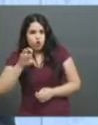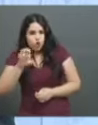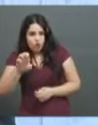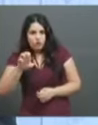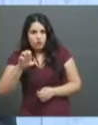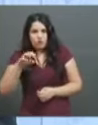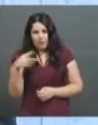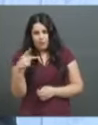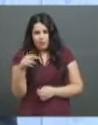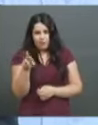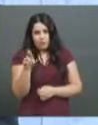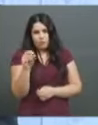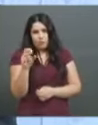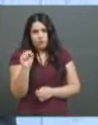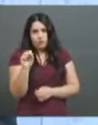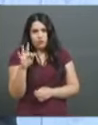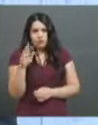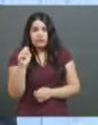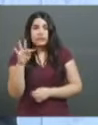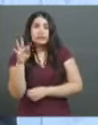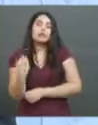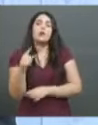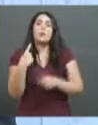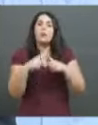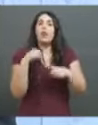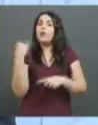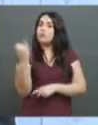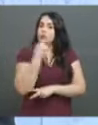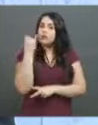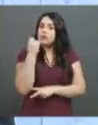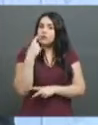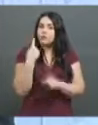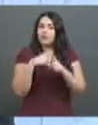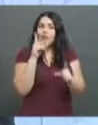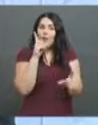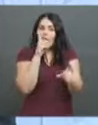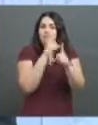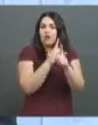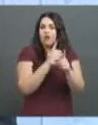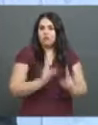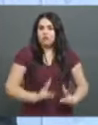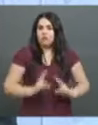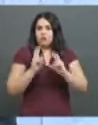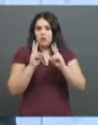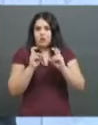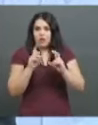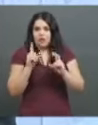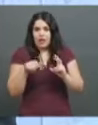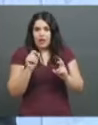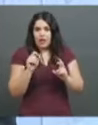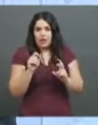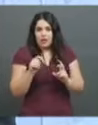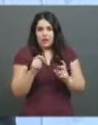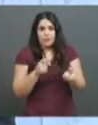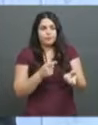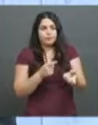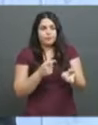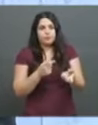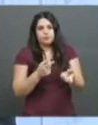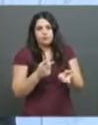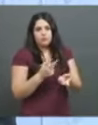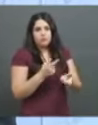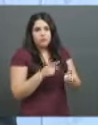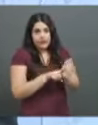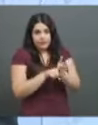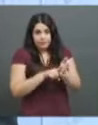muito importante, porque a detecção do câncer de próstata, ela se faz com o exame de sangue, a medida do